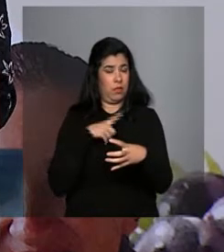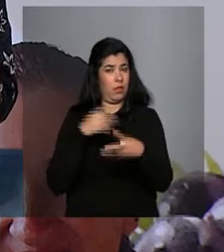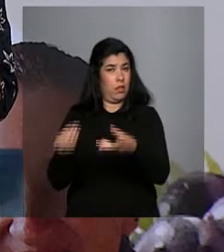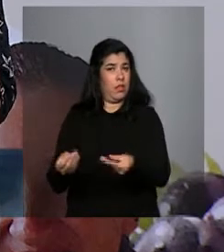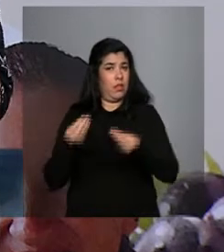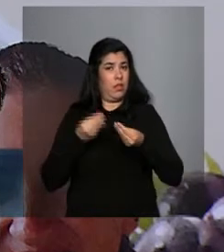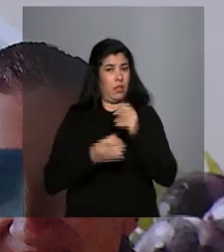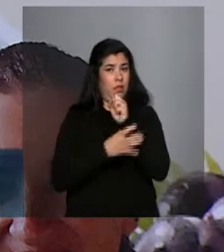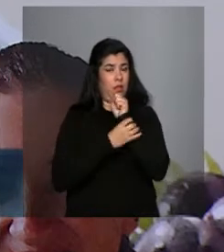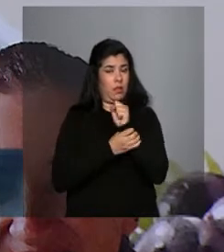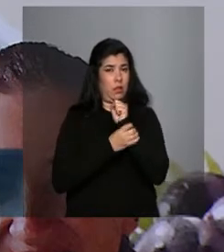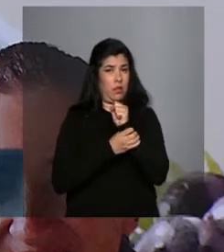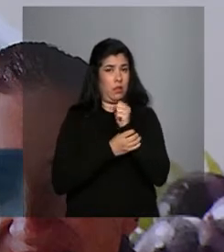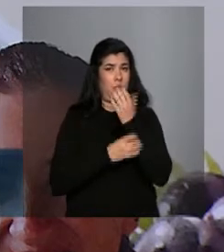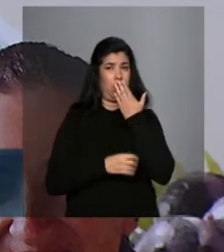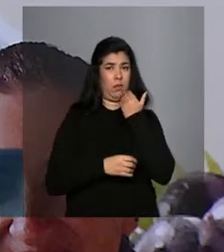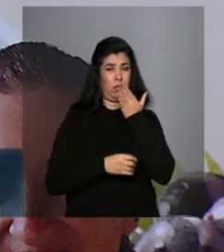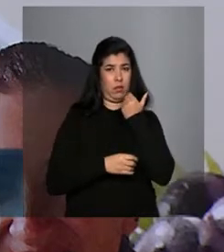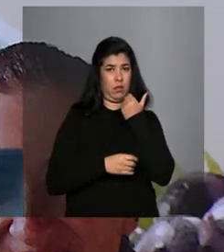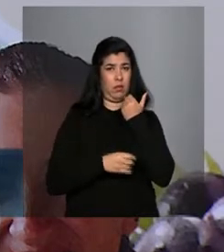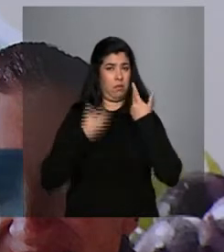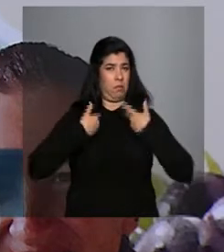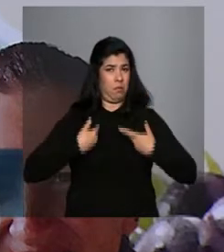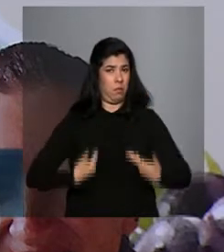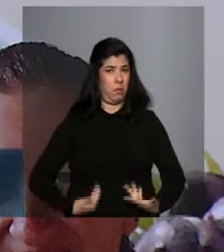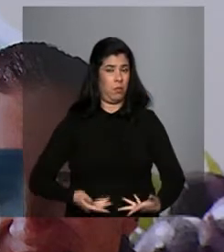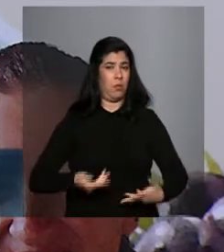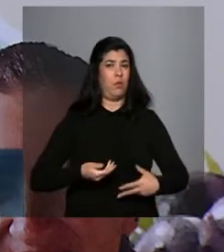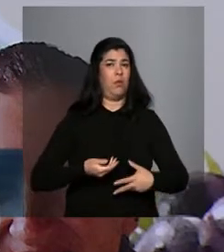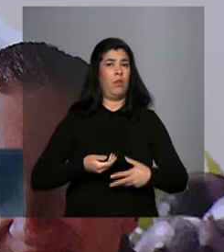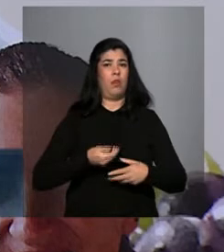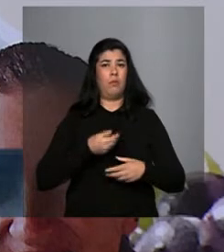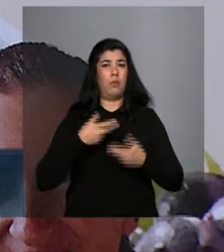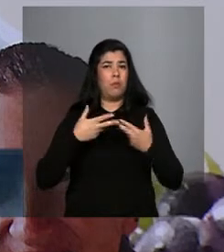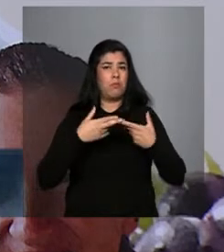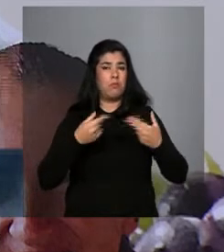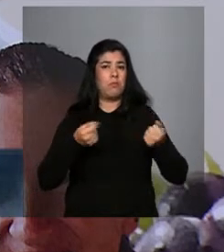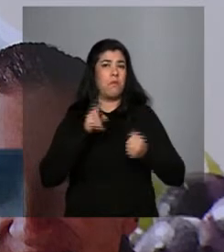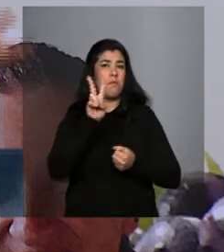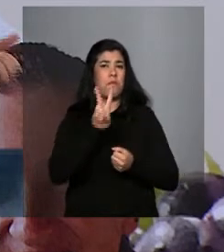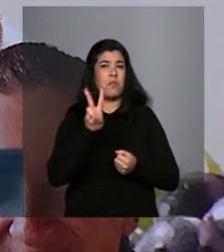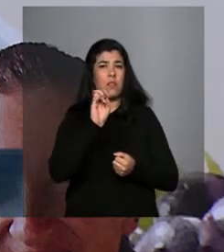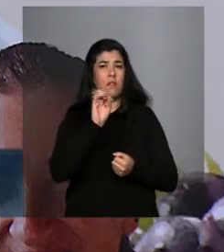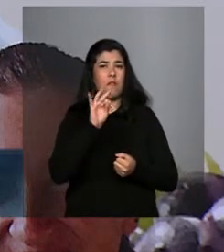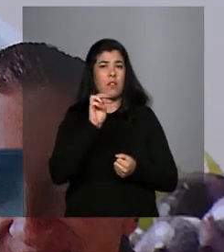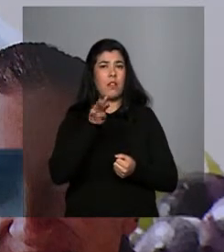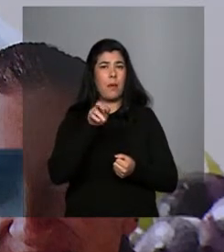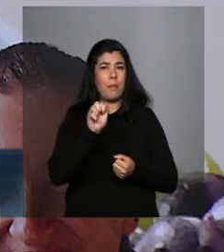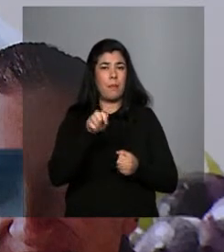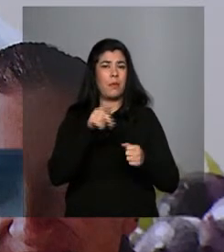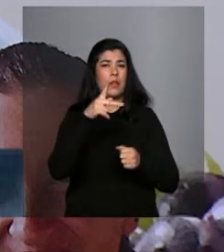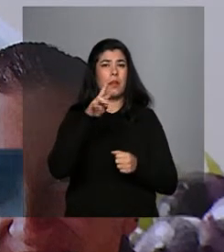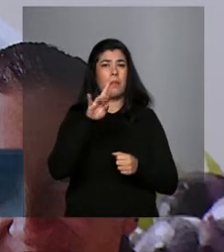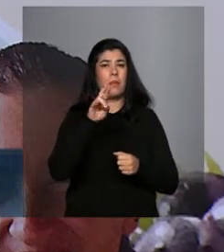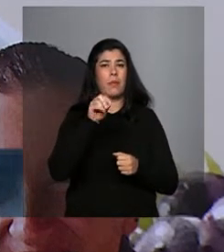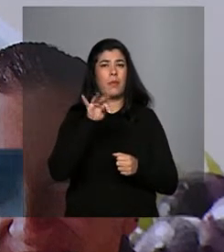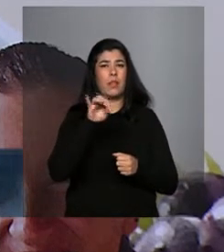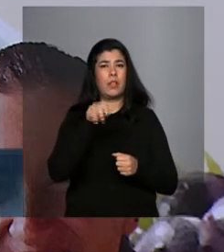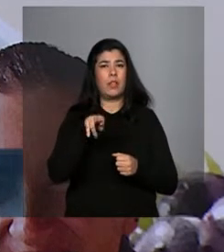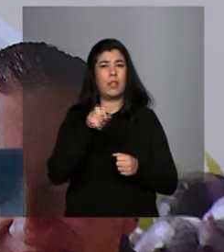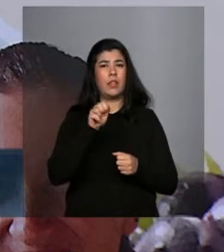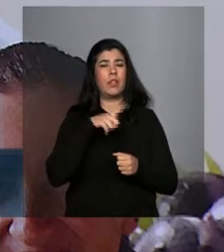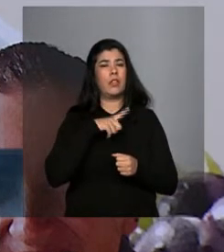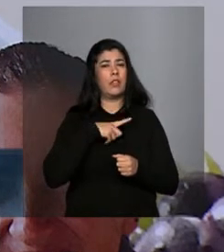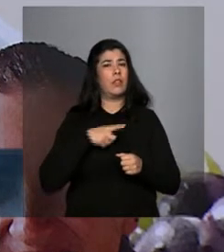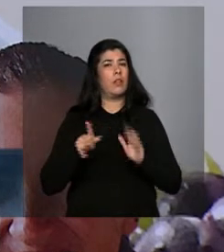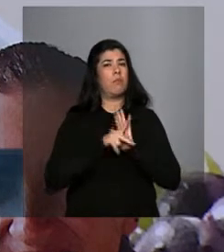para nós a sustentação, a alimentação, as proteínas, essa população possa ter um